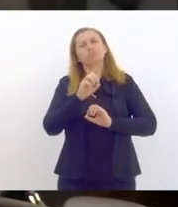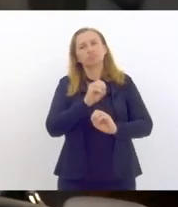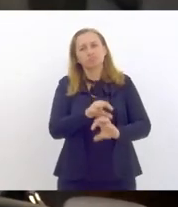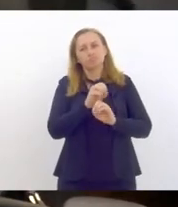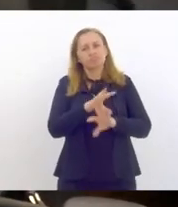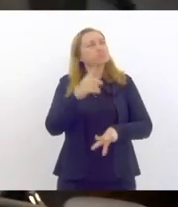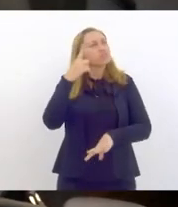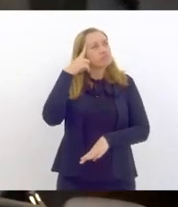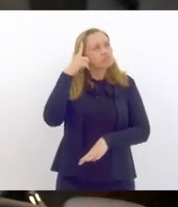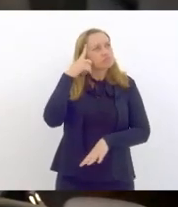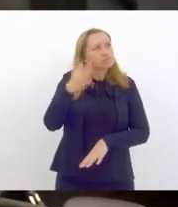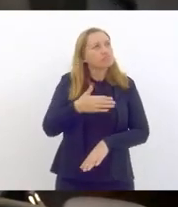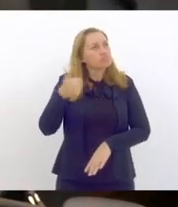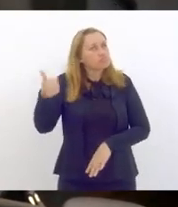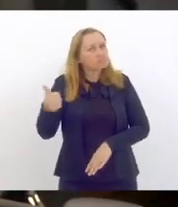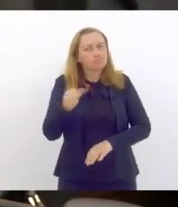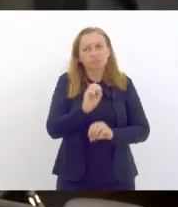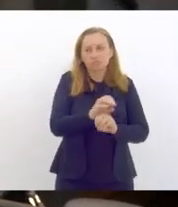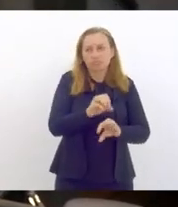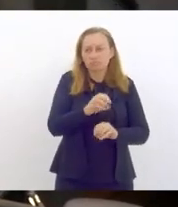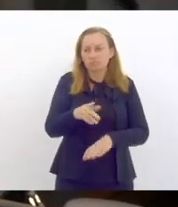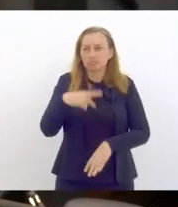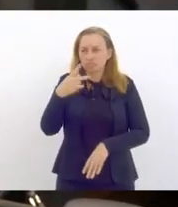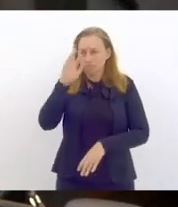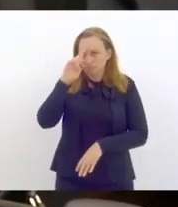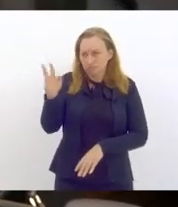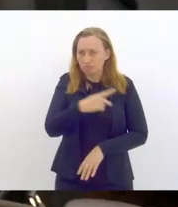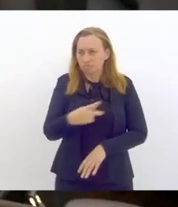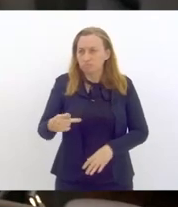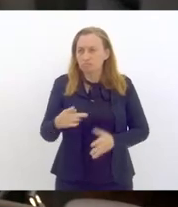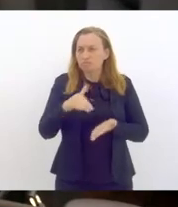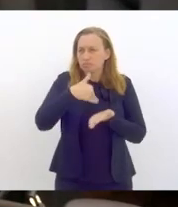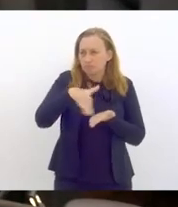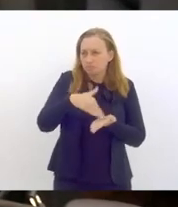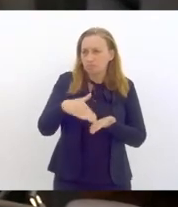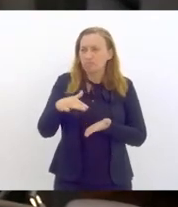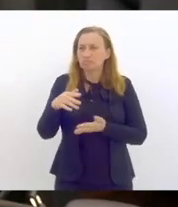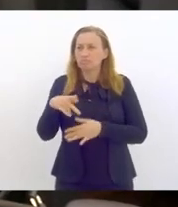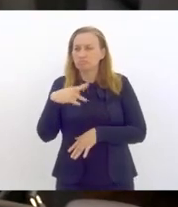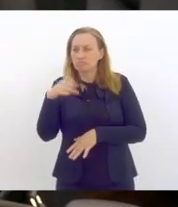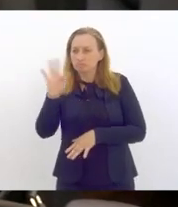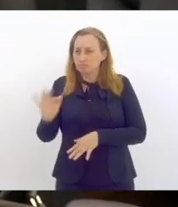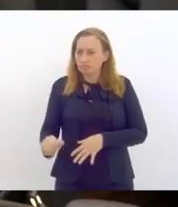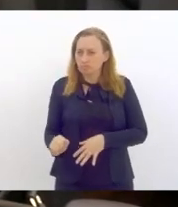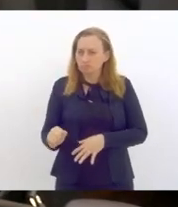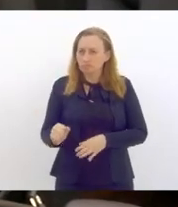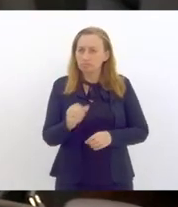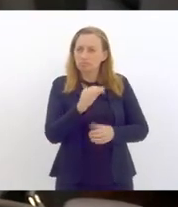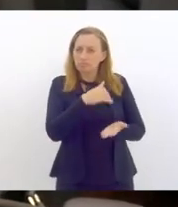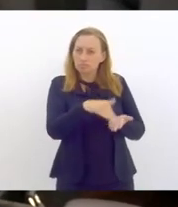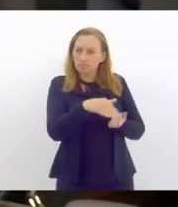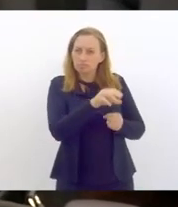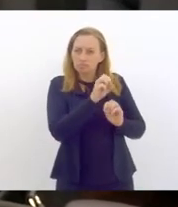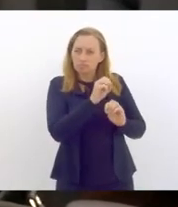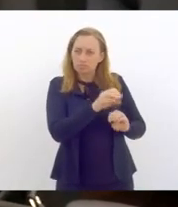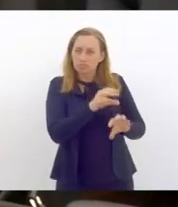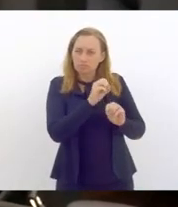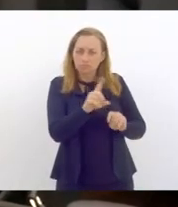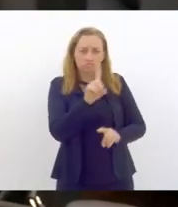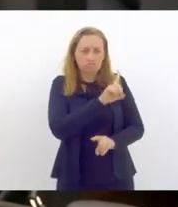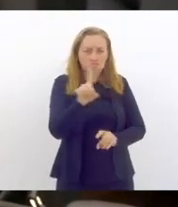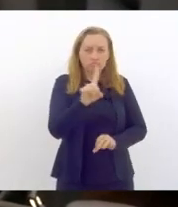na melhoria da educação eu quero dizer para o senhor que a secretaria de fazenda diz que a secretaria de educação não estava